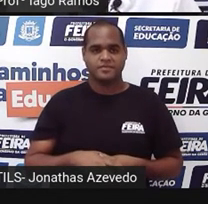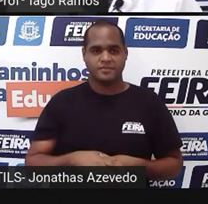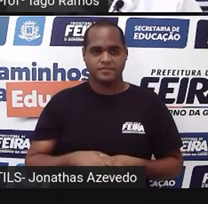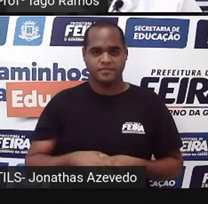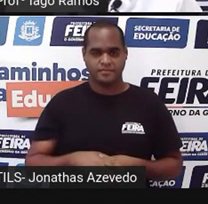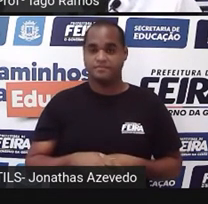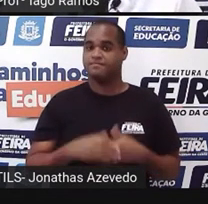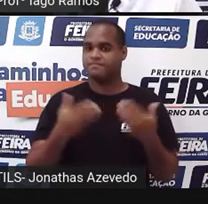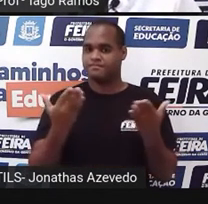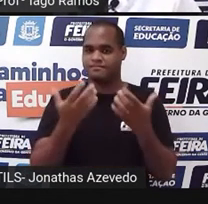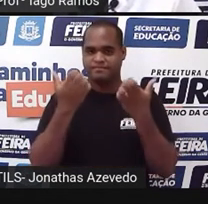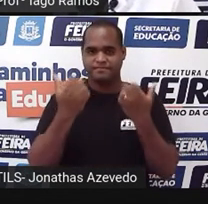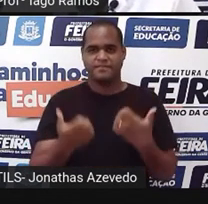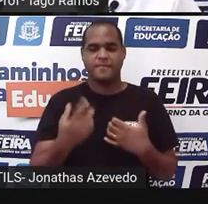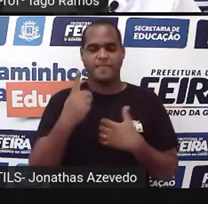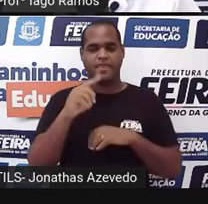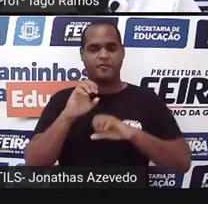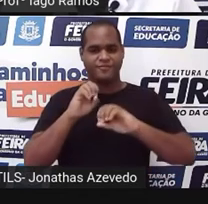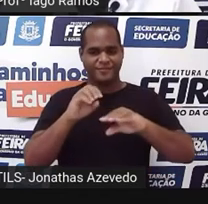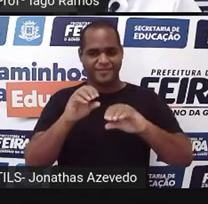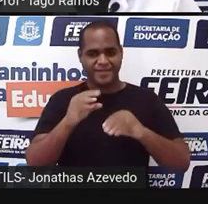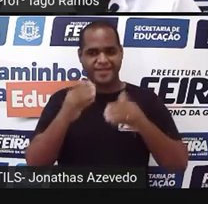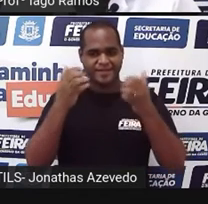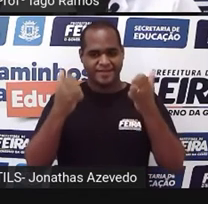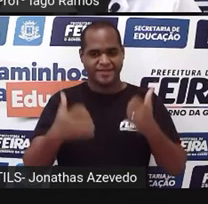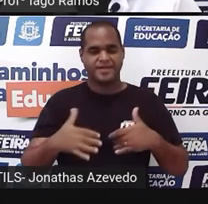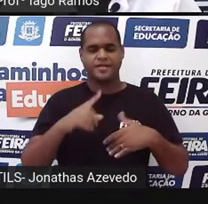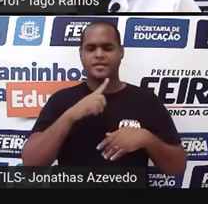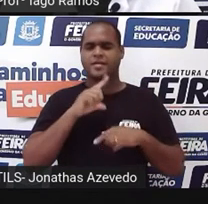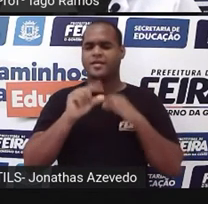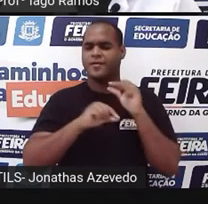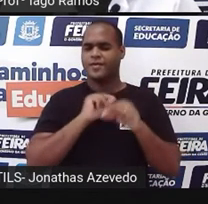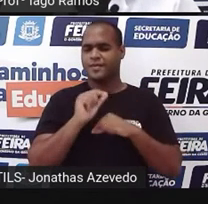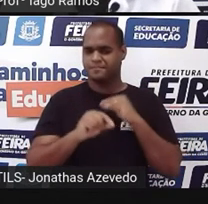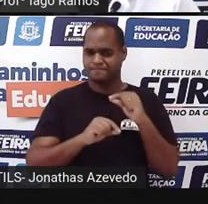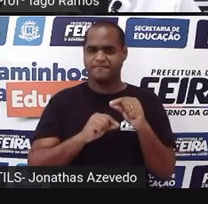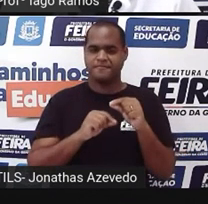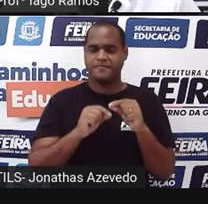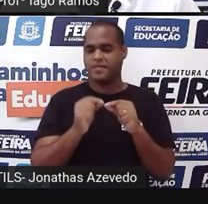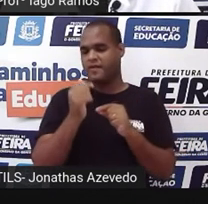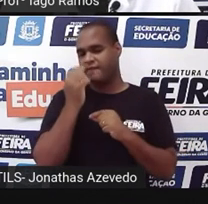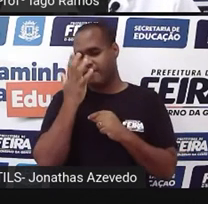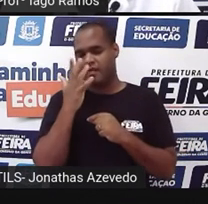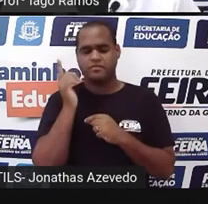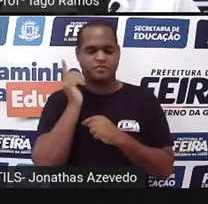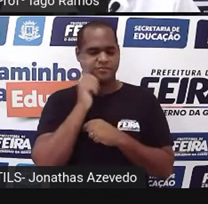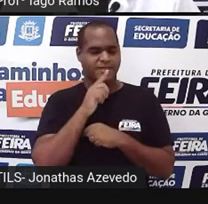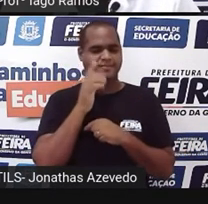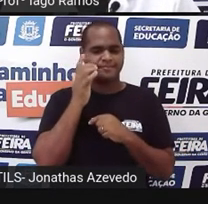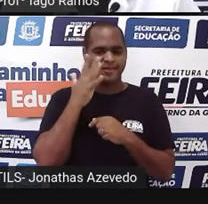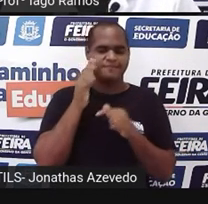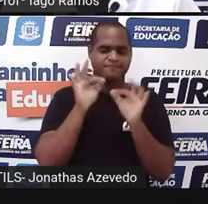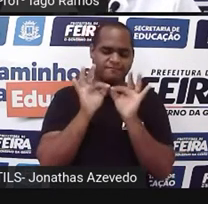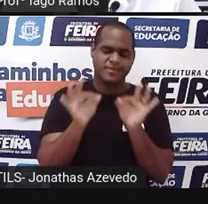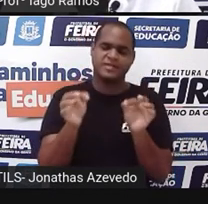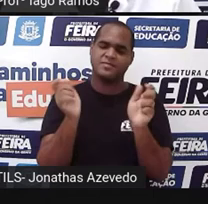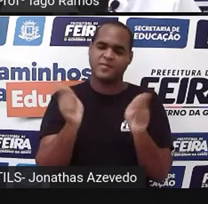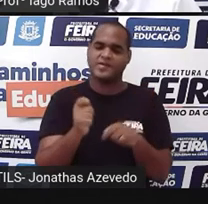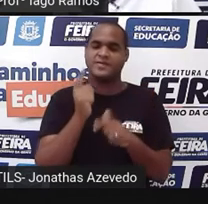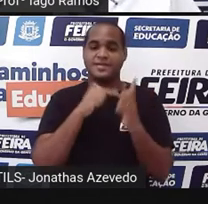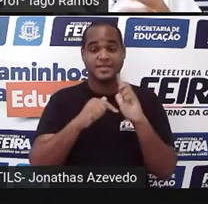E aí eu quero te ensinar isso Do jeito mais simples que eu consegui tá